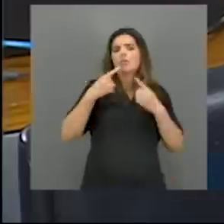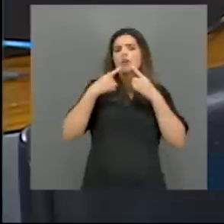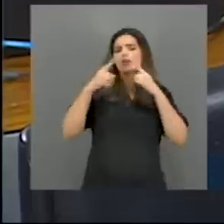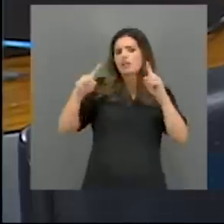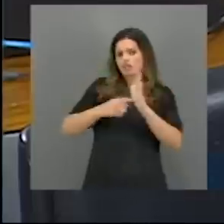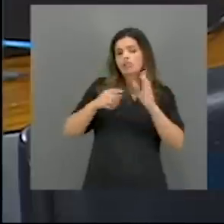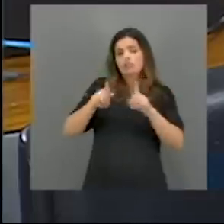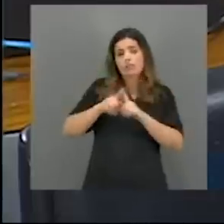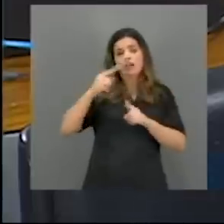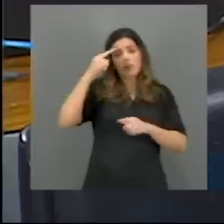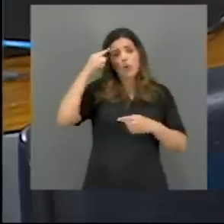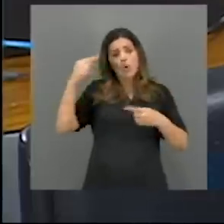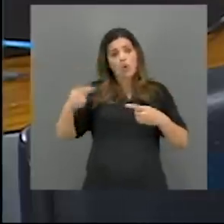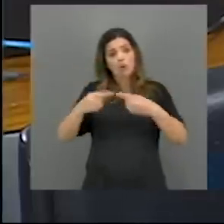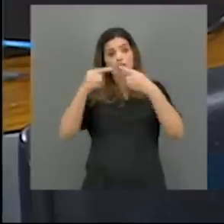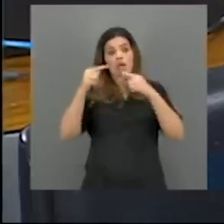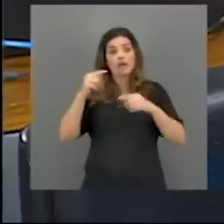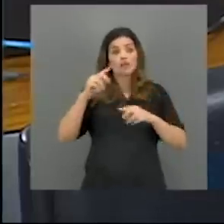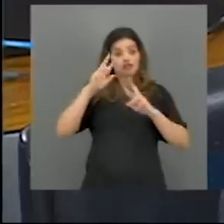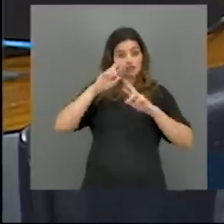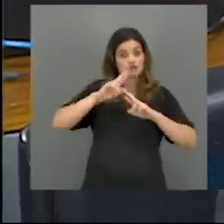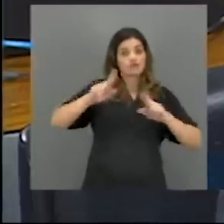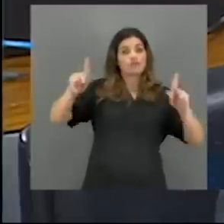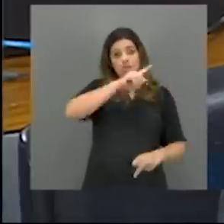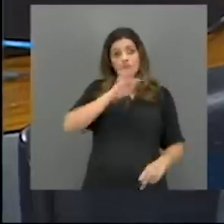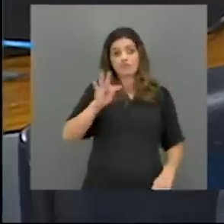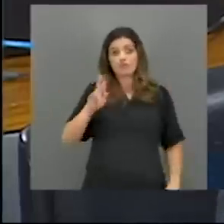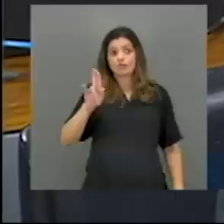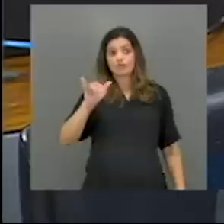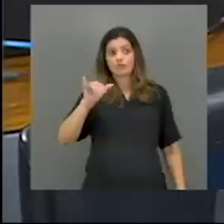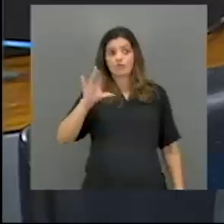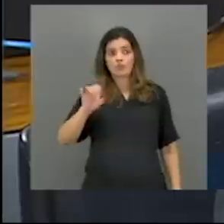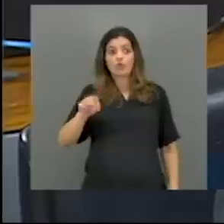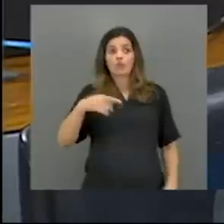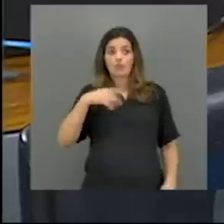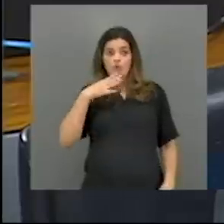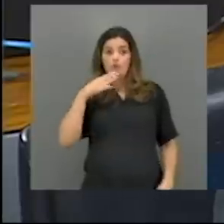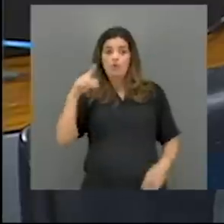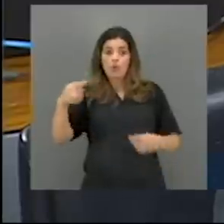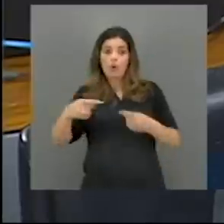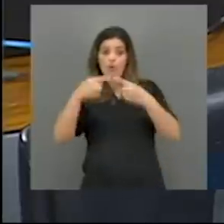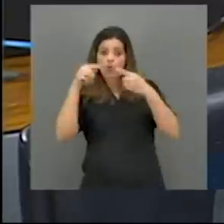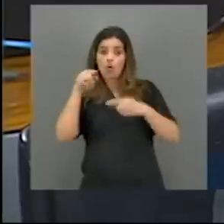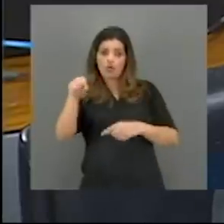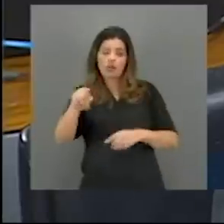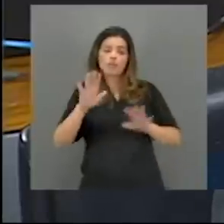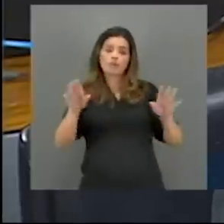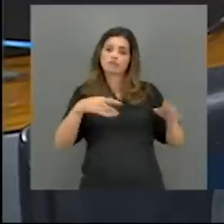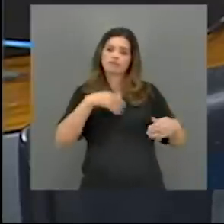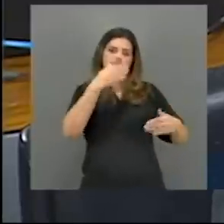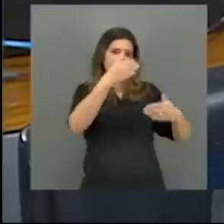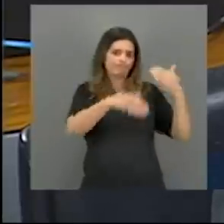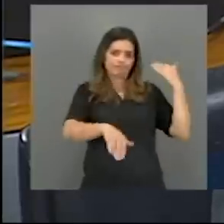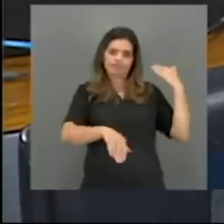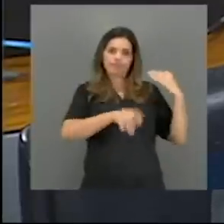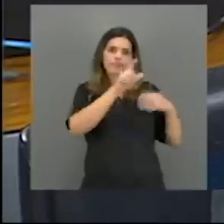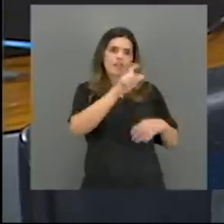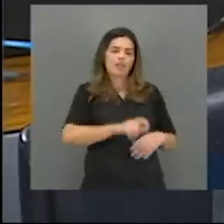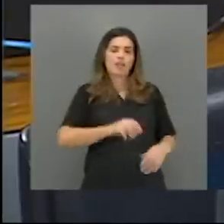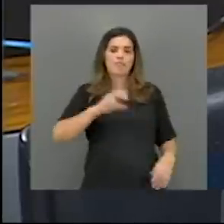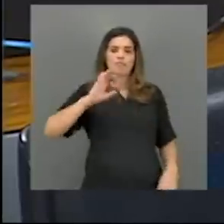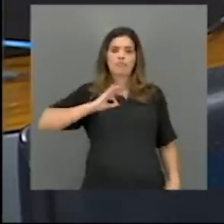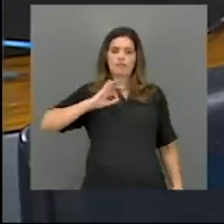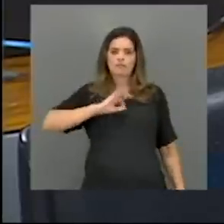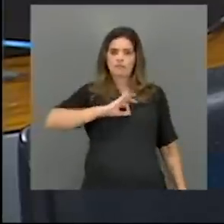até concordando, e é difícil a gente concordar com o deputado Túlio Gadelha. Apesar de discordar completamente da gestão da ministra Marina Silva,